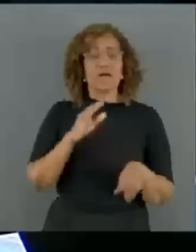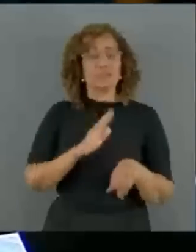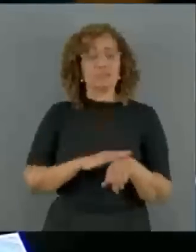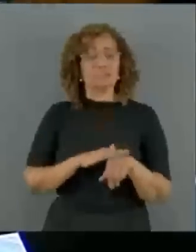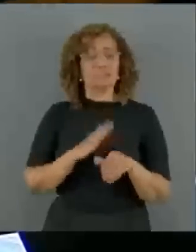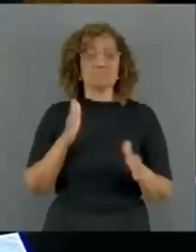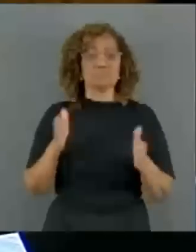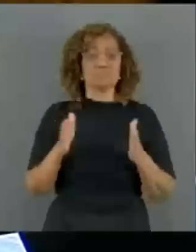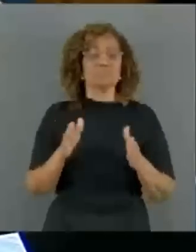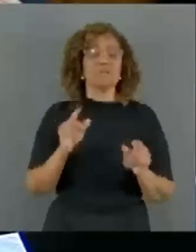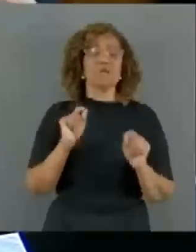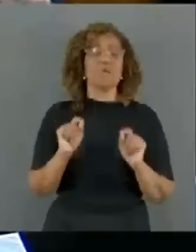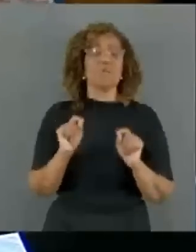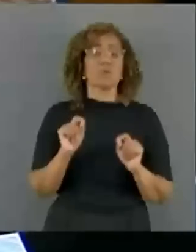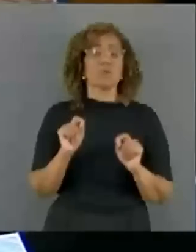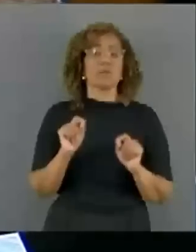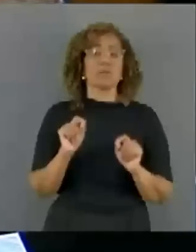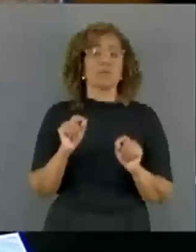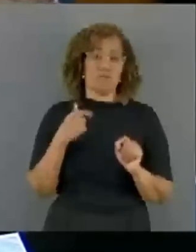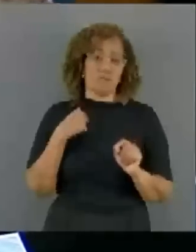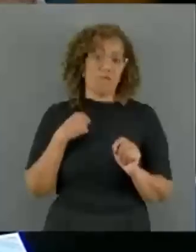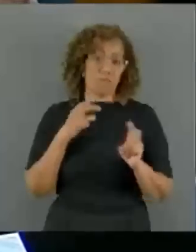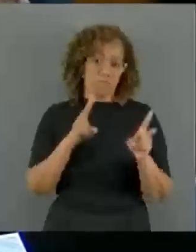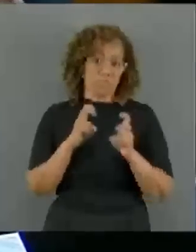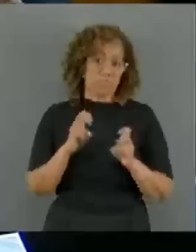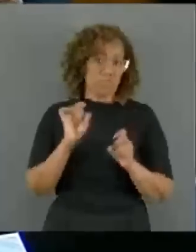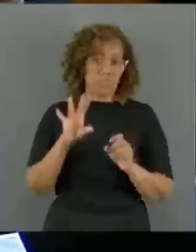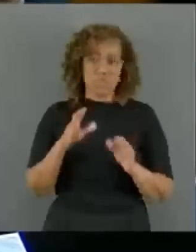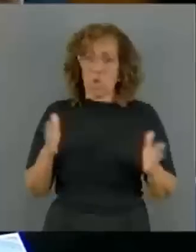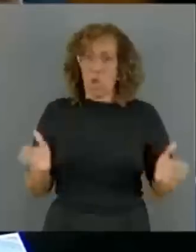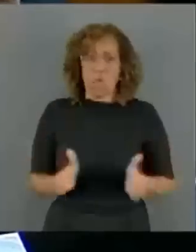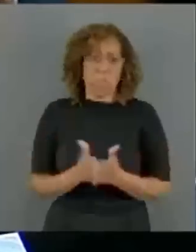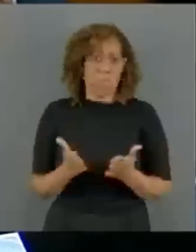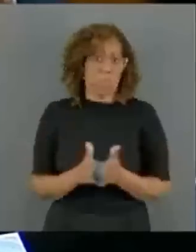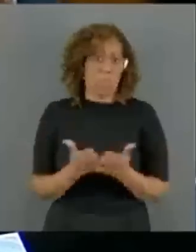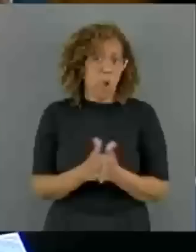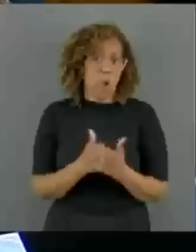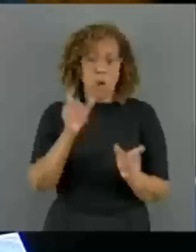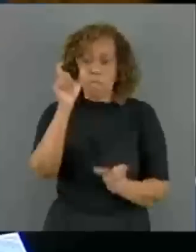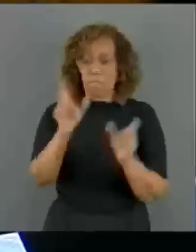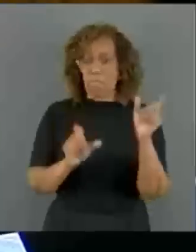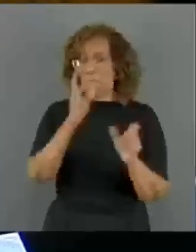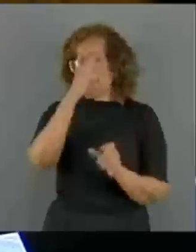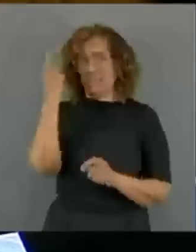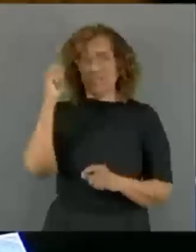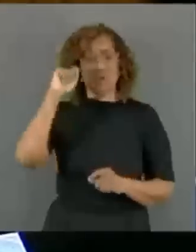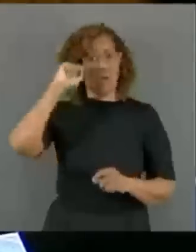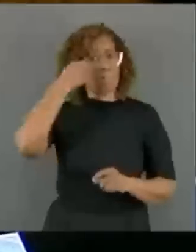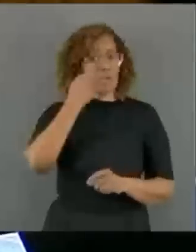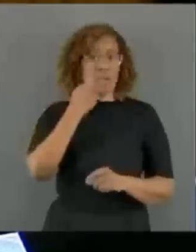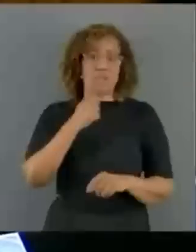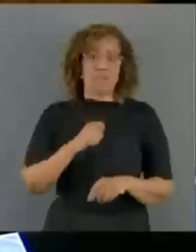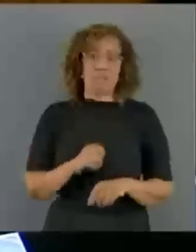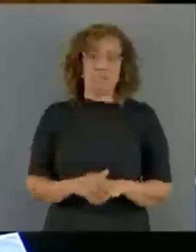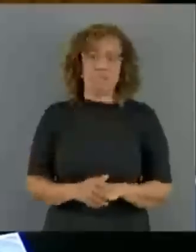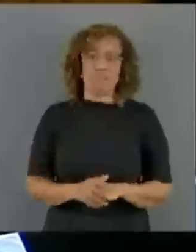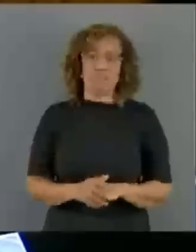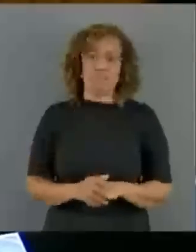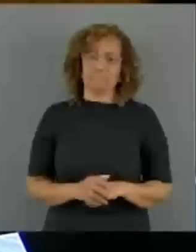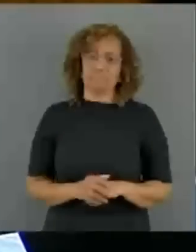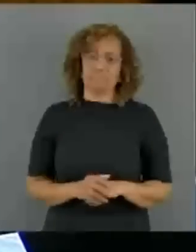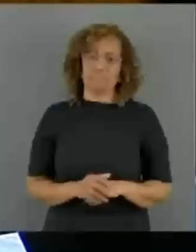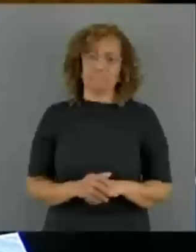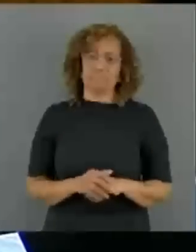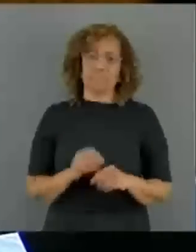na minha concepção, é pobres e pretos. Olha, não tem como. Hoje, o pobre vai ser condenado em